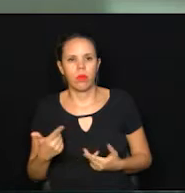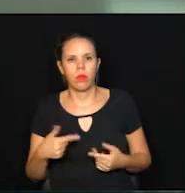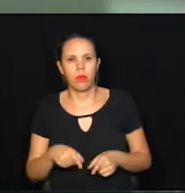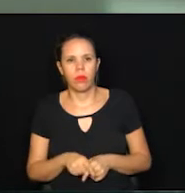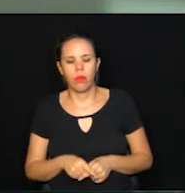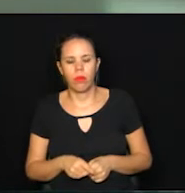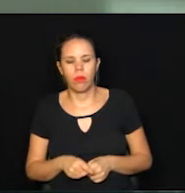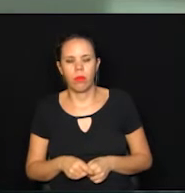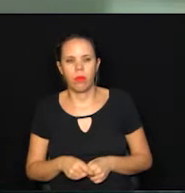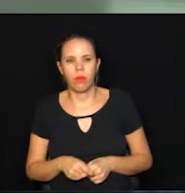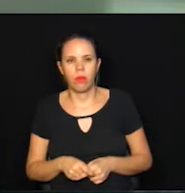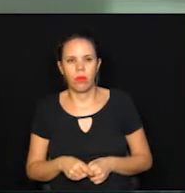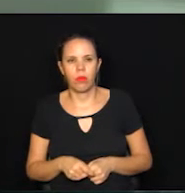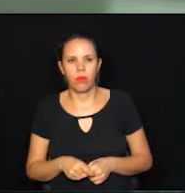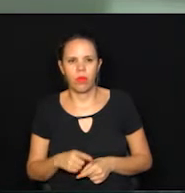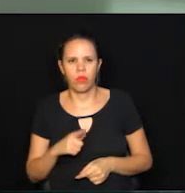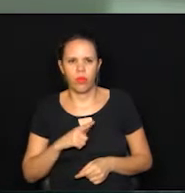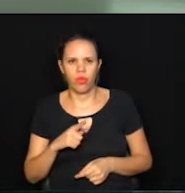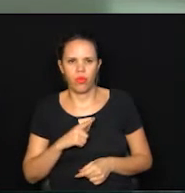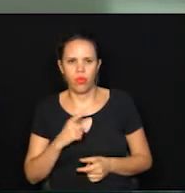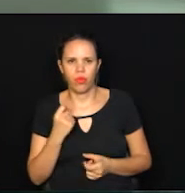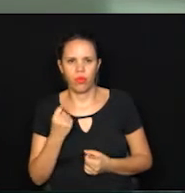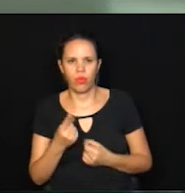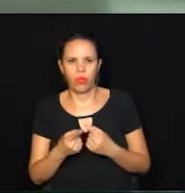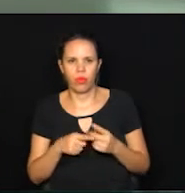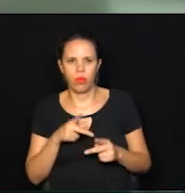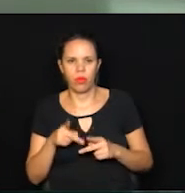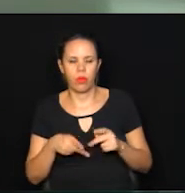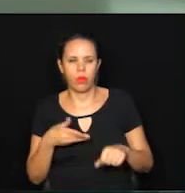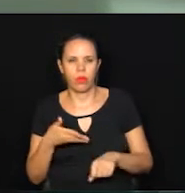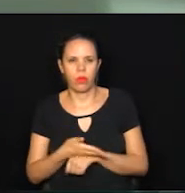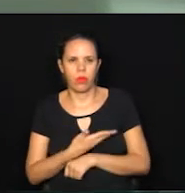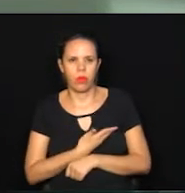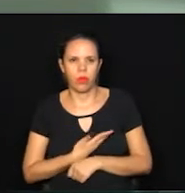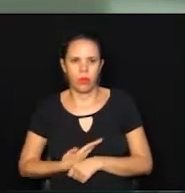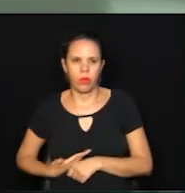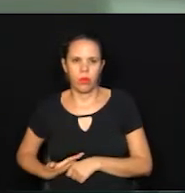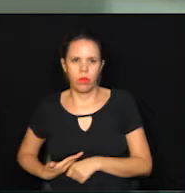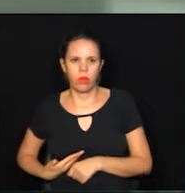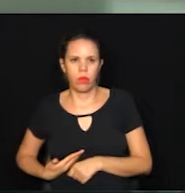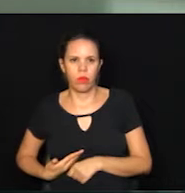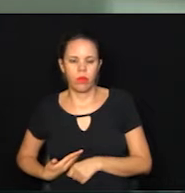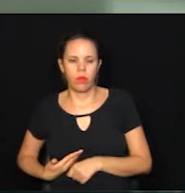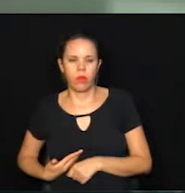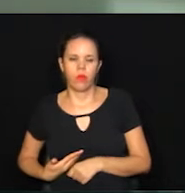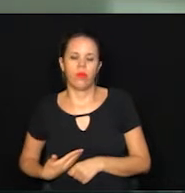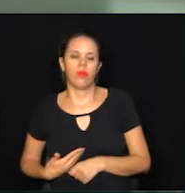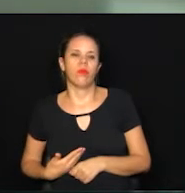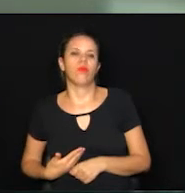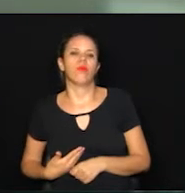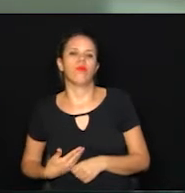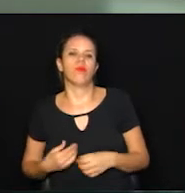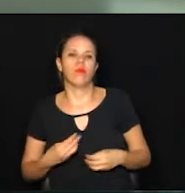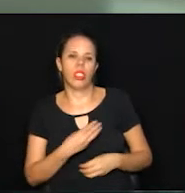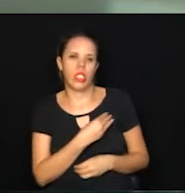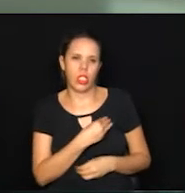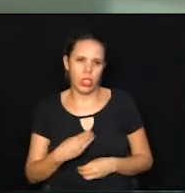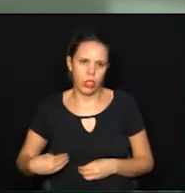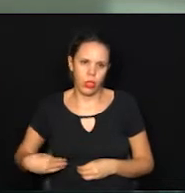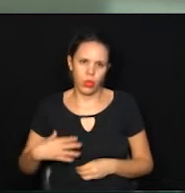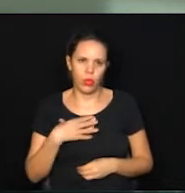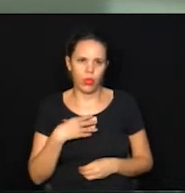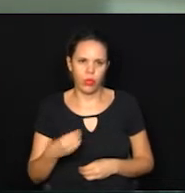lado, nós tivemos alguns integrantes do governo, ministros, filhos do